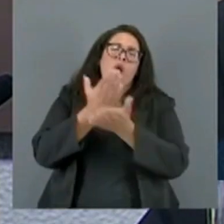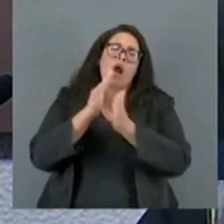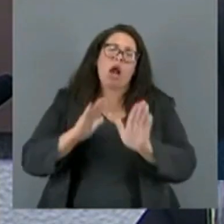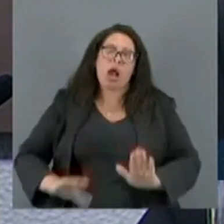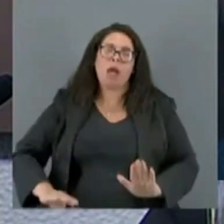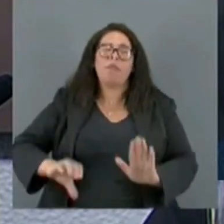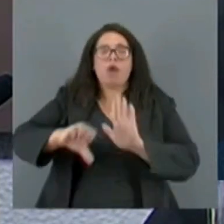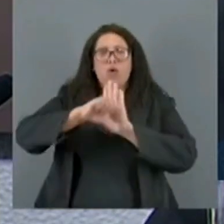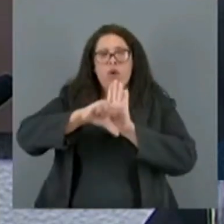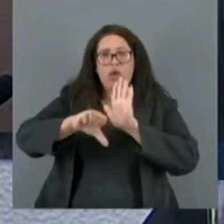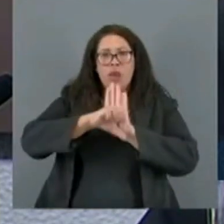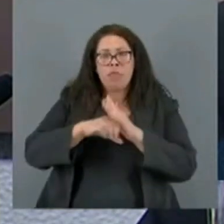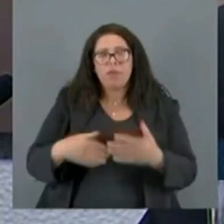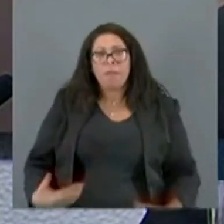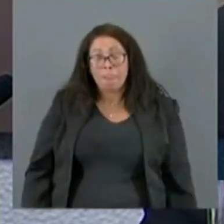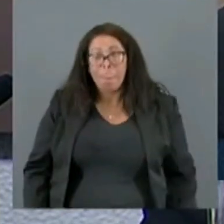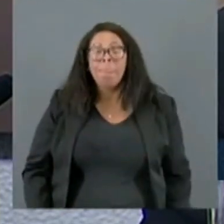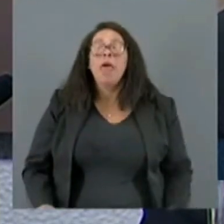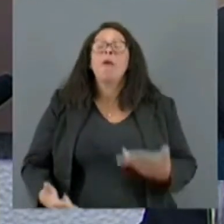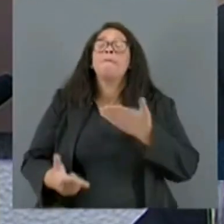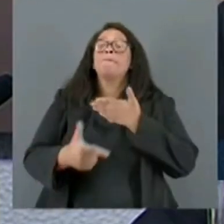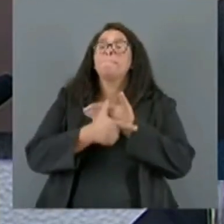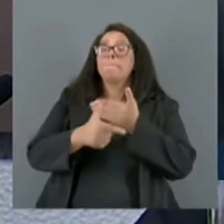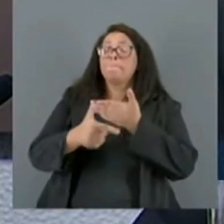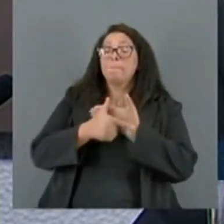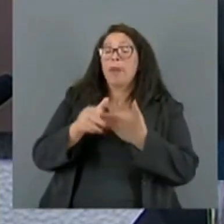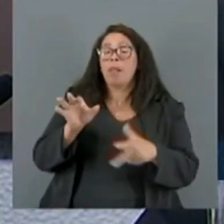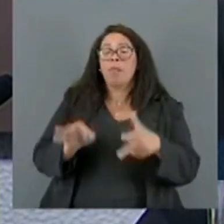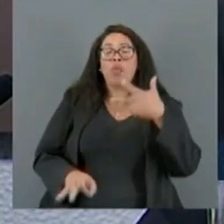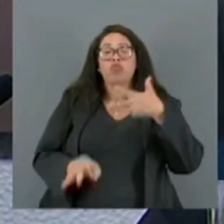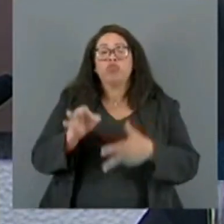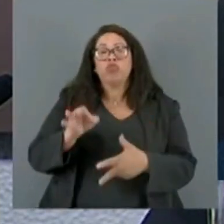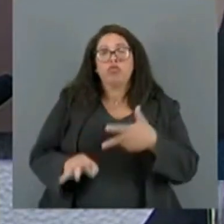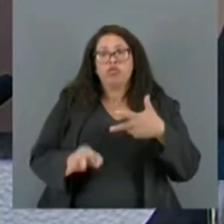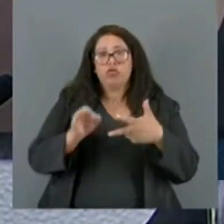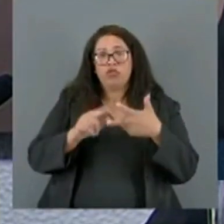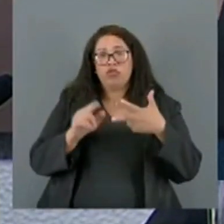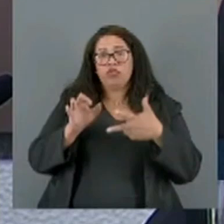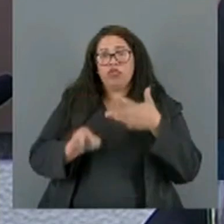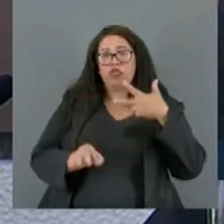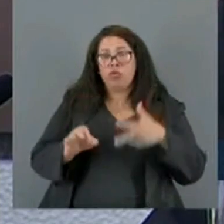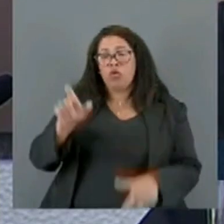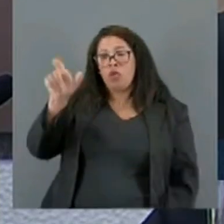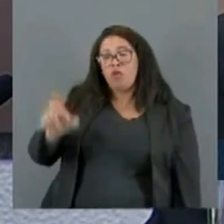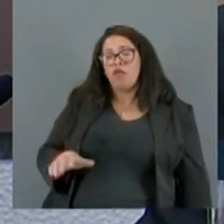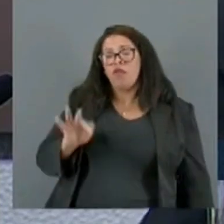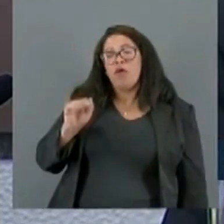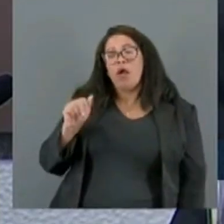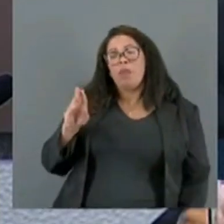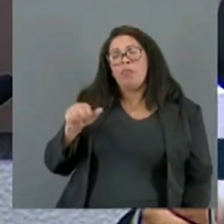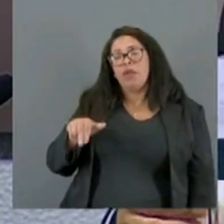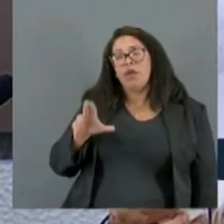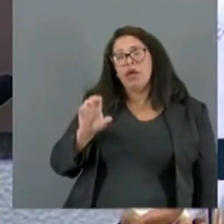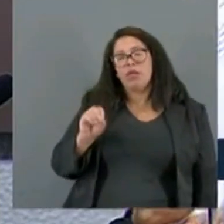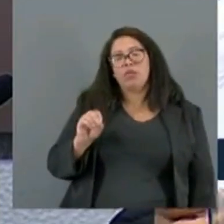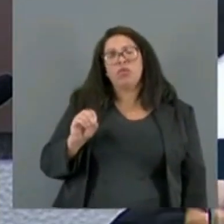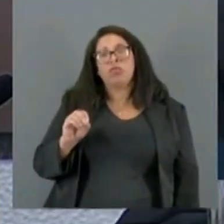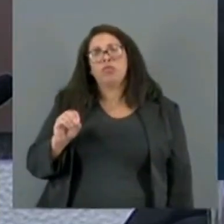com relação ao papel do Poder Judiciário, inclusive o senador Contarato foi bem, o